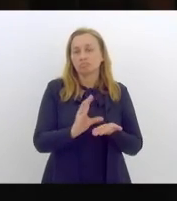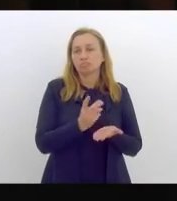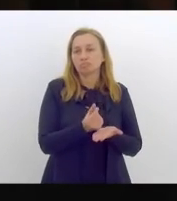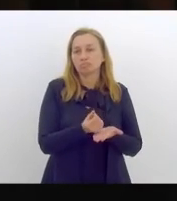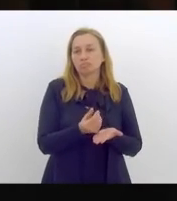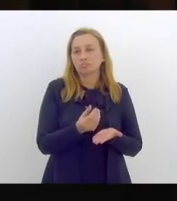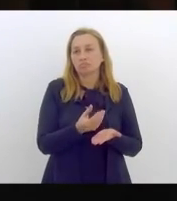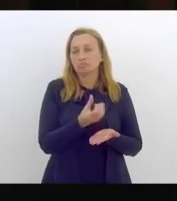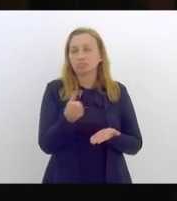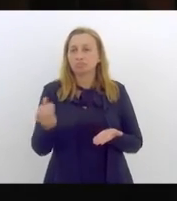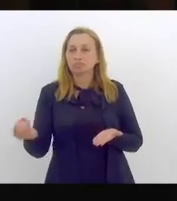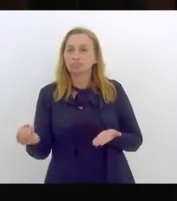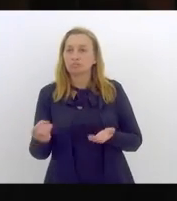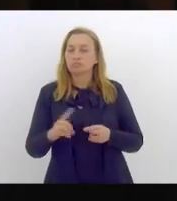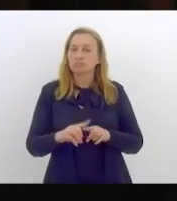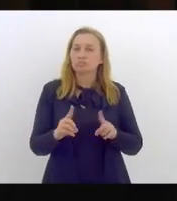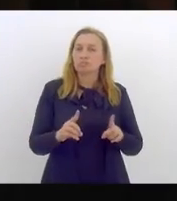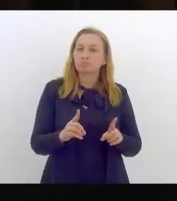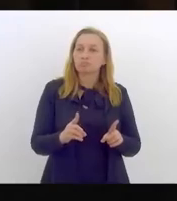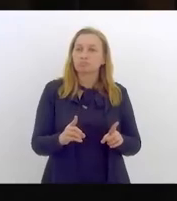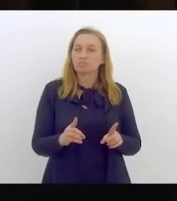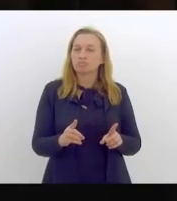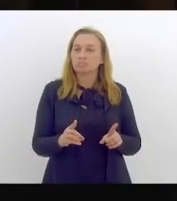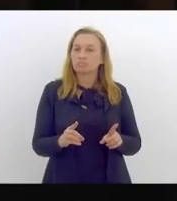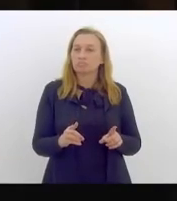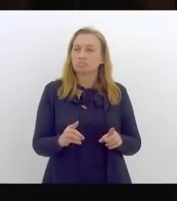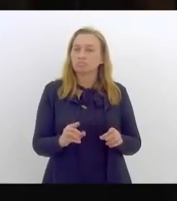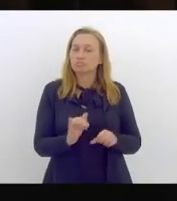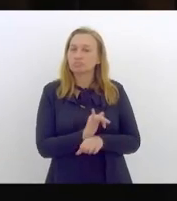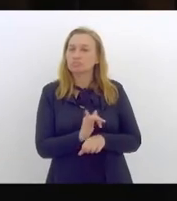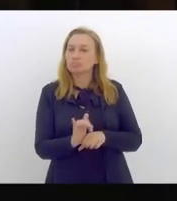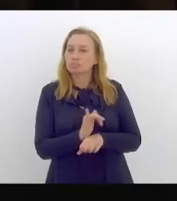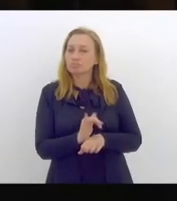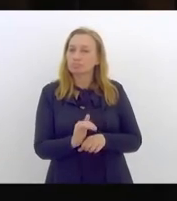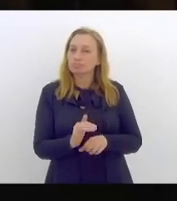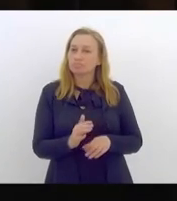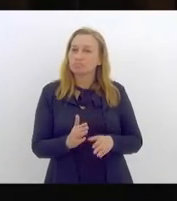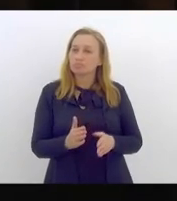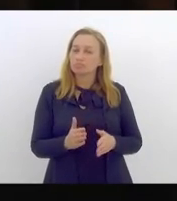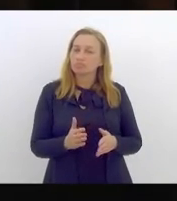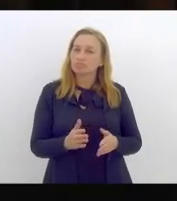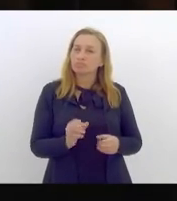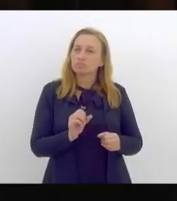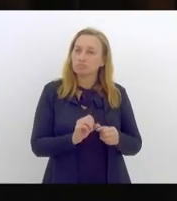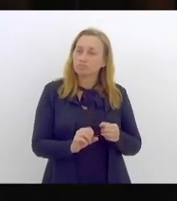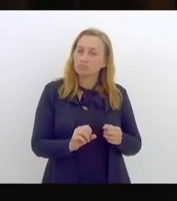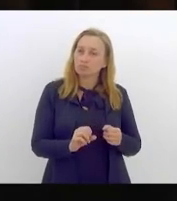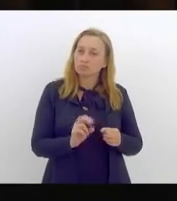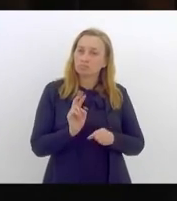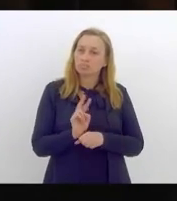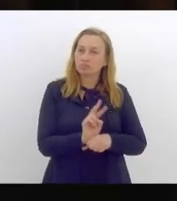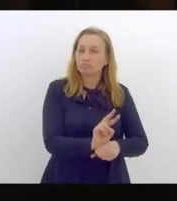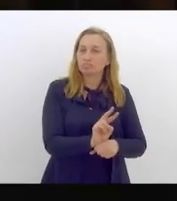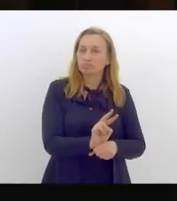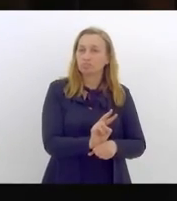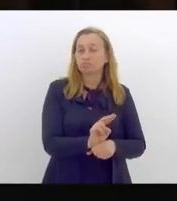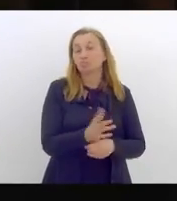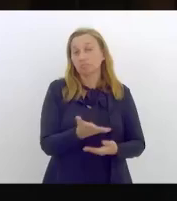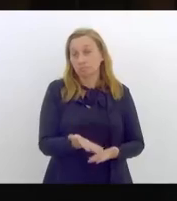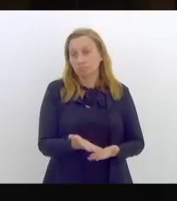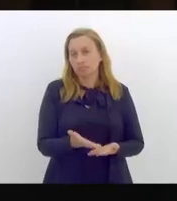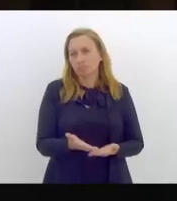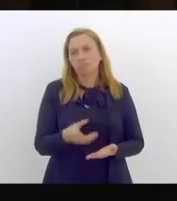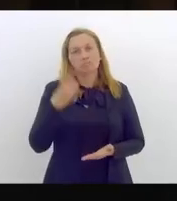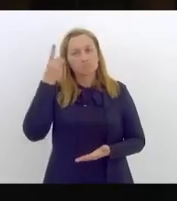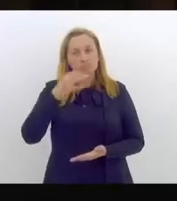R$600, mas colocar uma pegadinha nisso. Garantiu ainda que fizesse o empréstimo consignado.